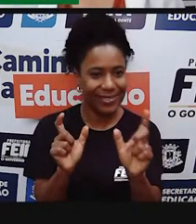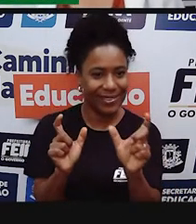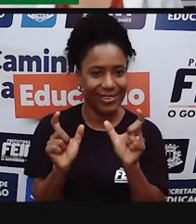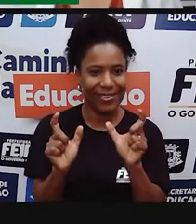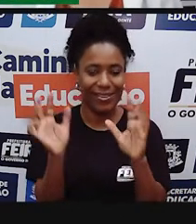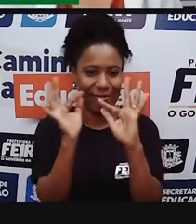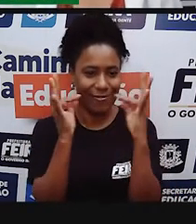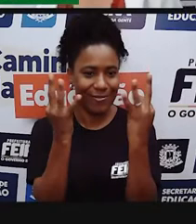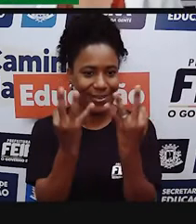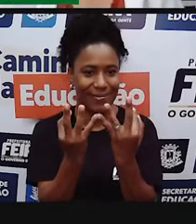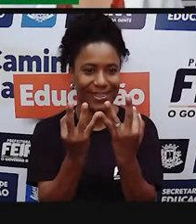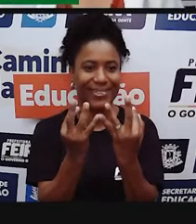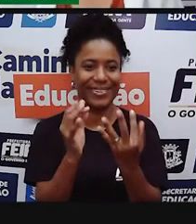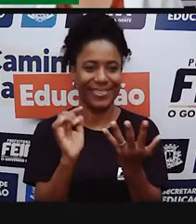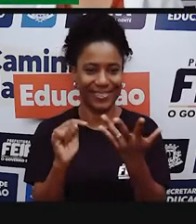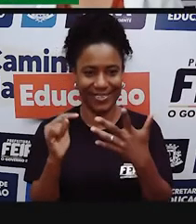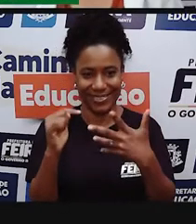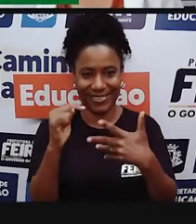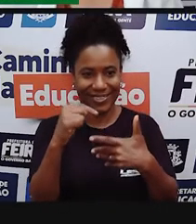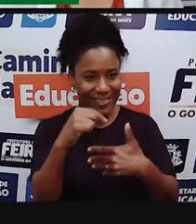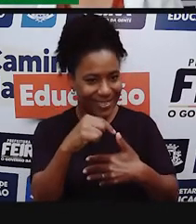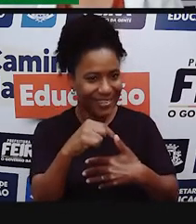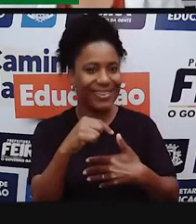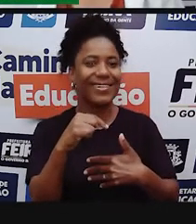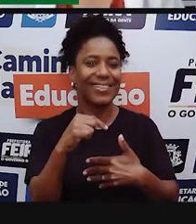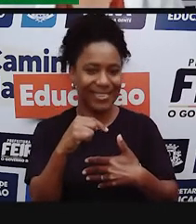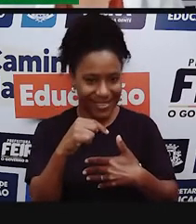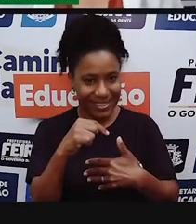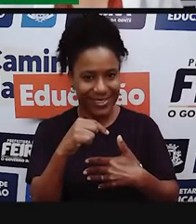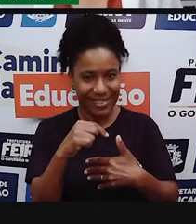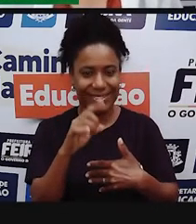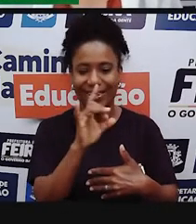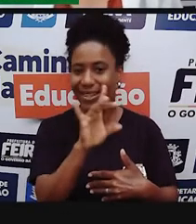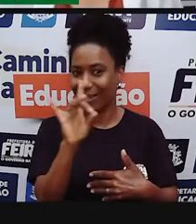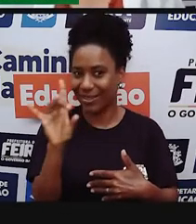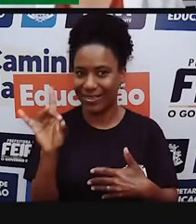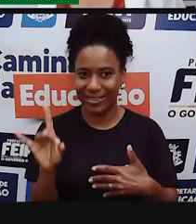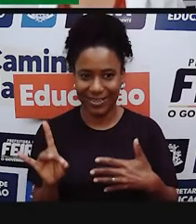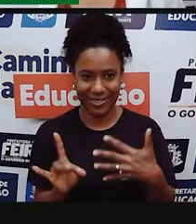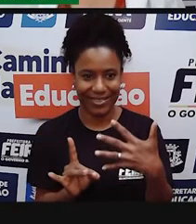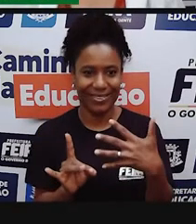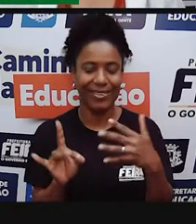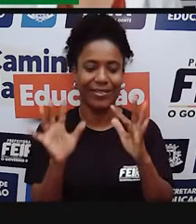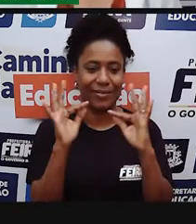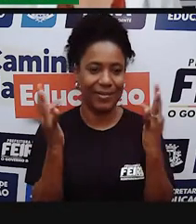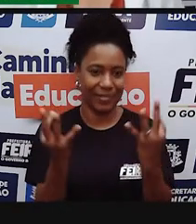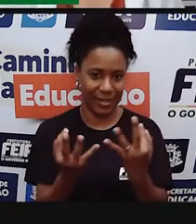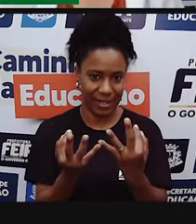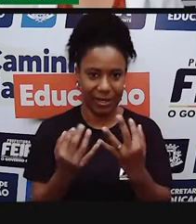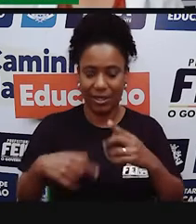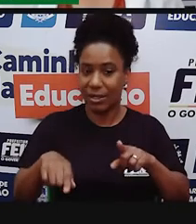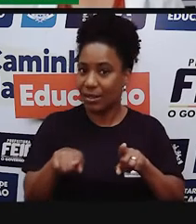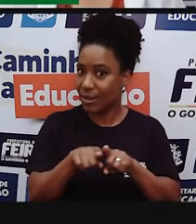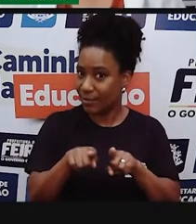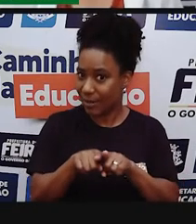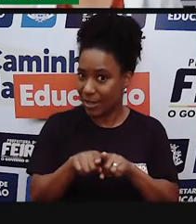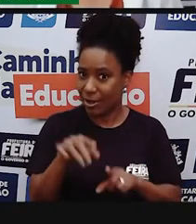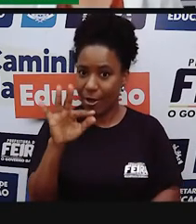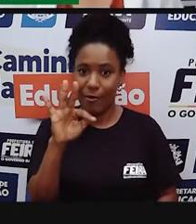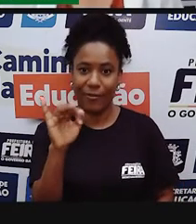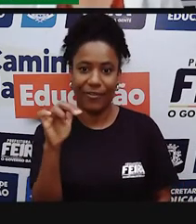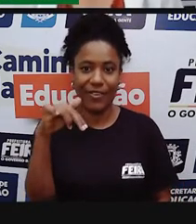relacionadas ao vocabulário familía temos também uma parte do nosso corpo que é Finger